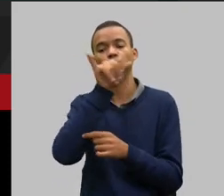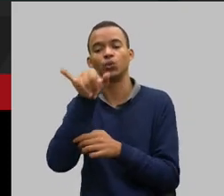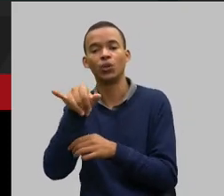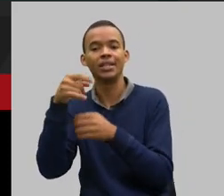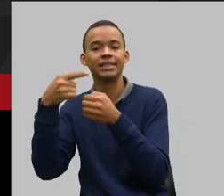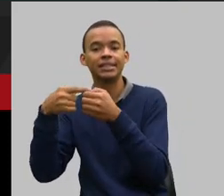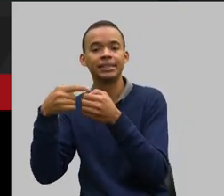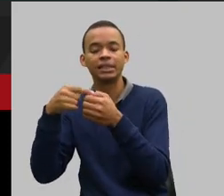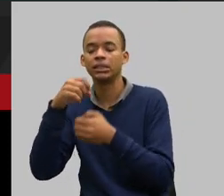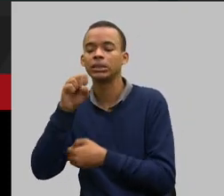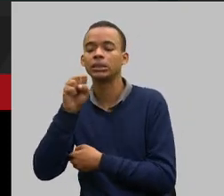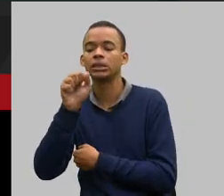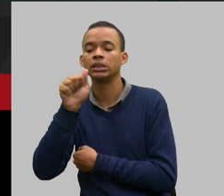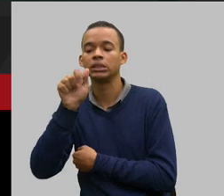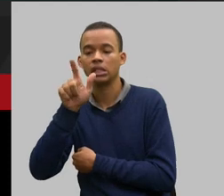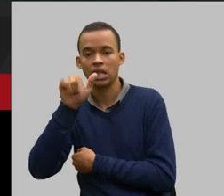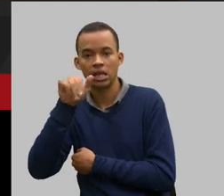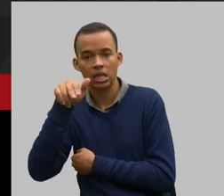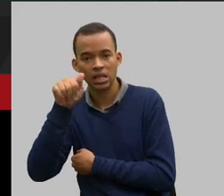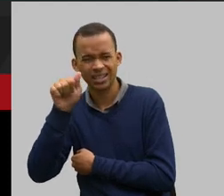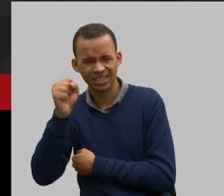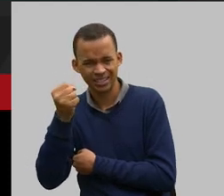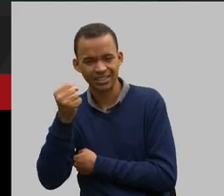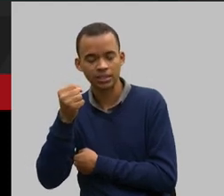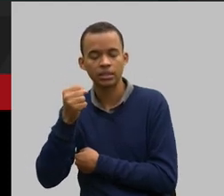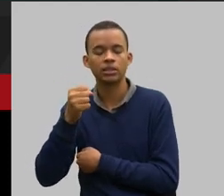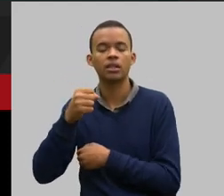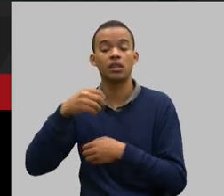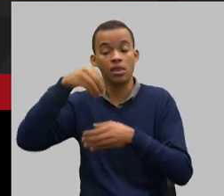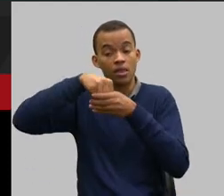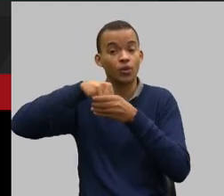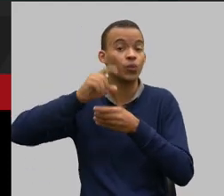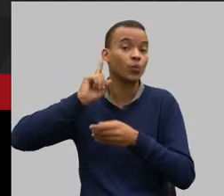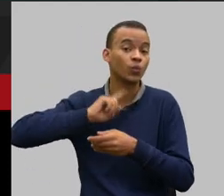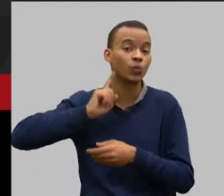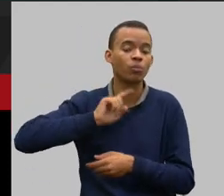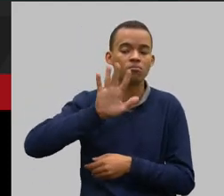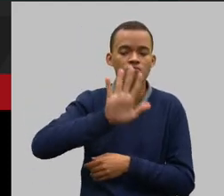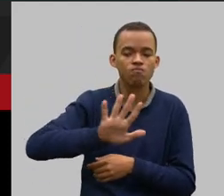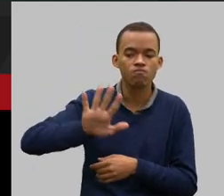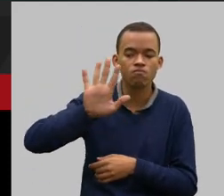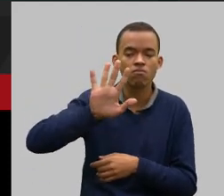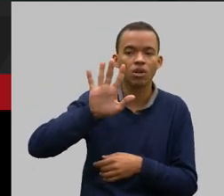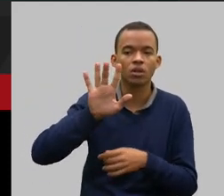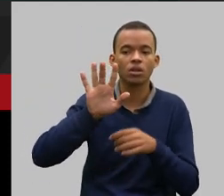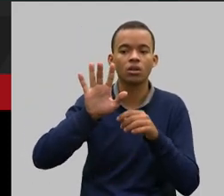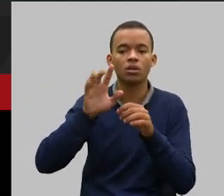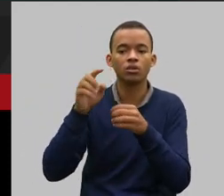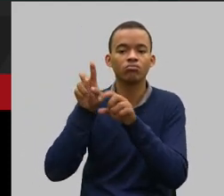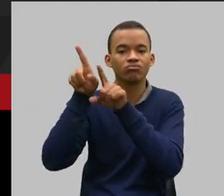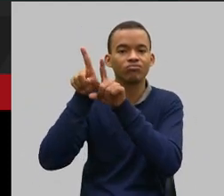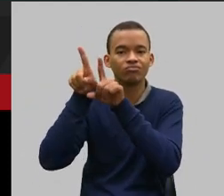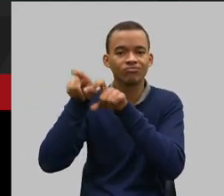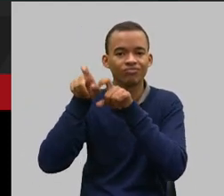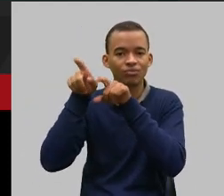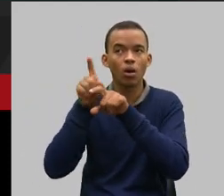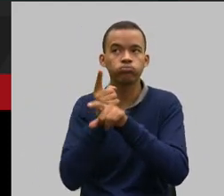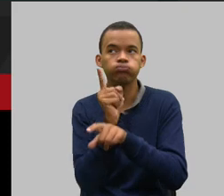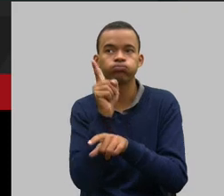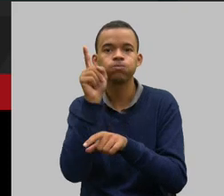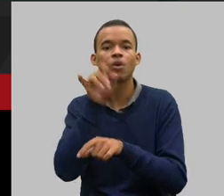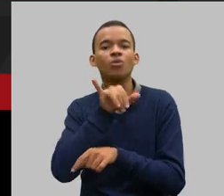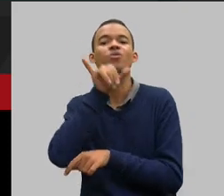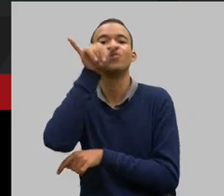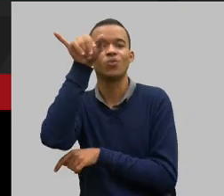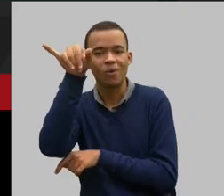região norte nordeste do Estado né dentre outros destinos internacionais e o Rambo de conexões BH